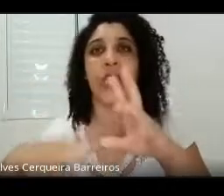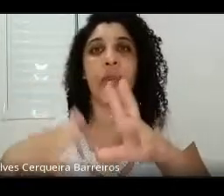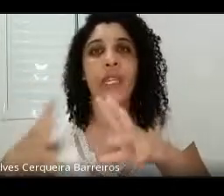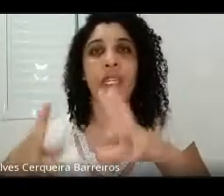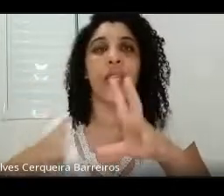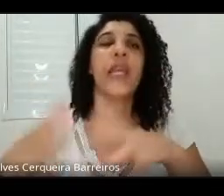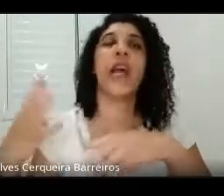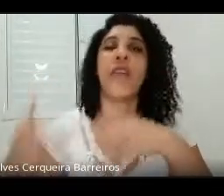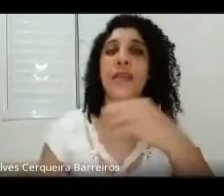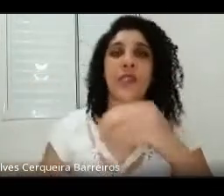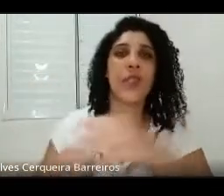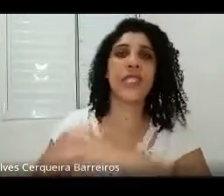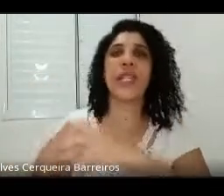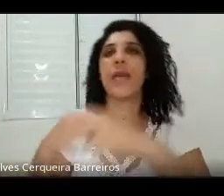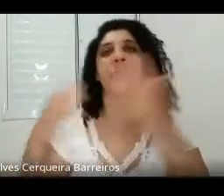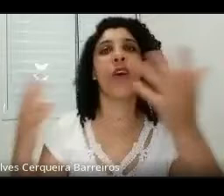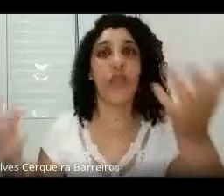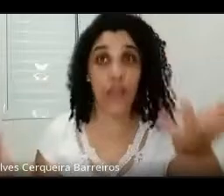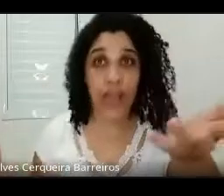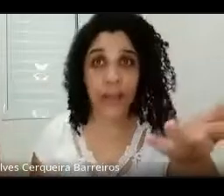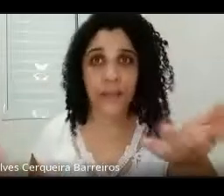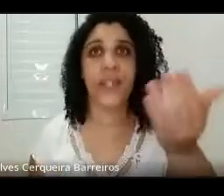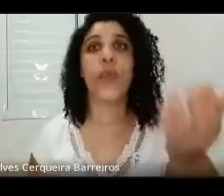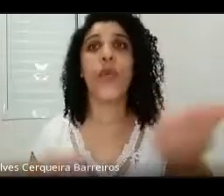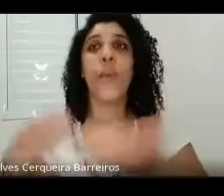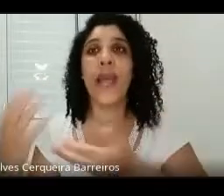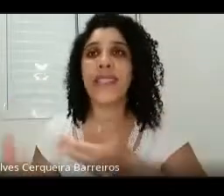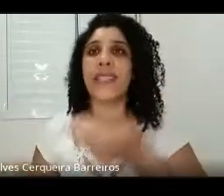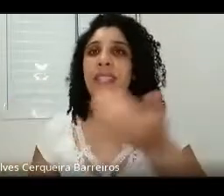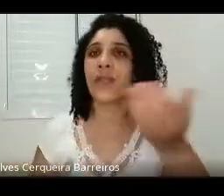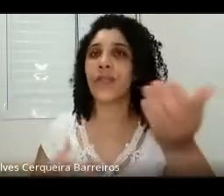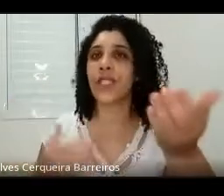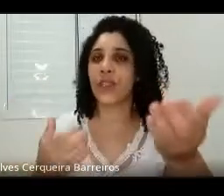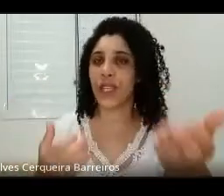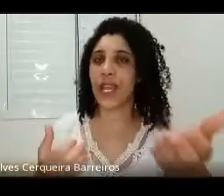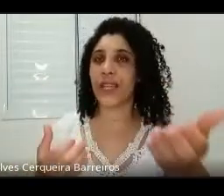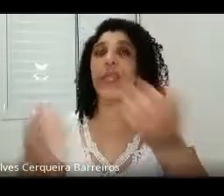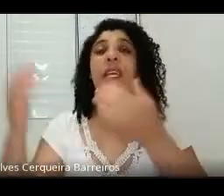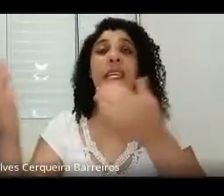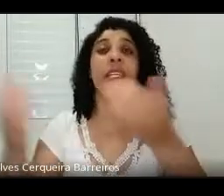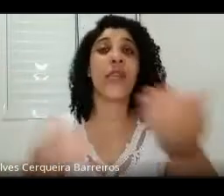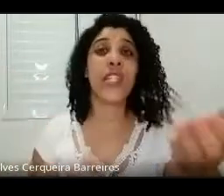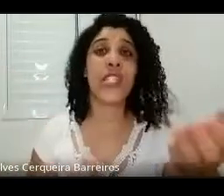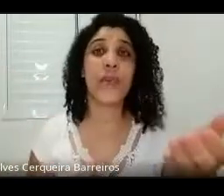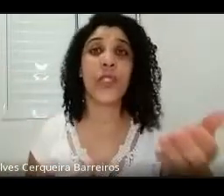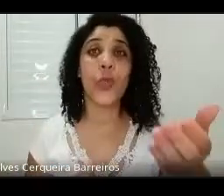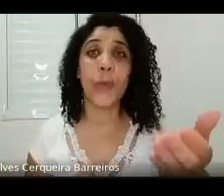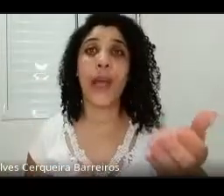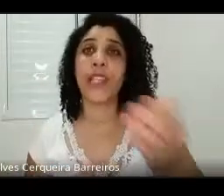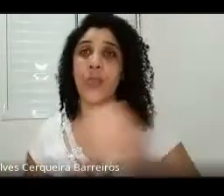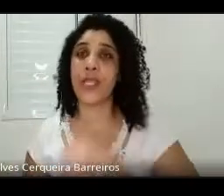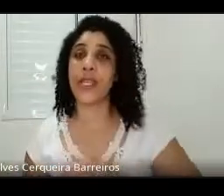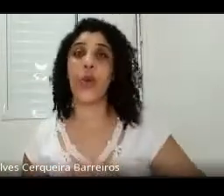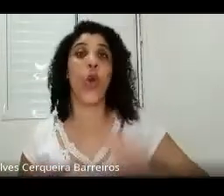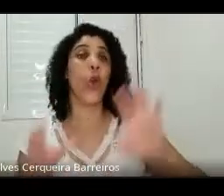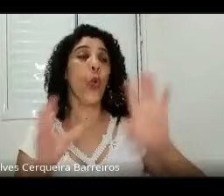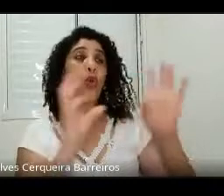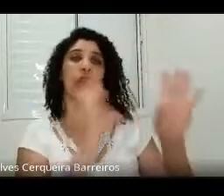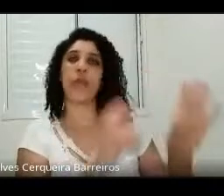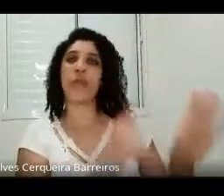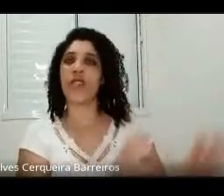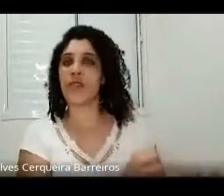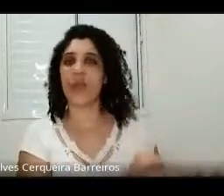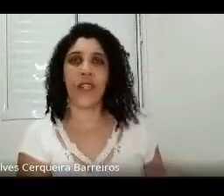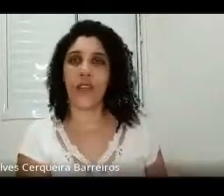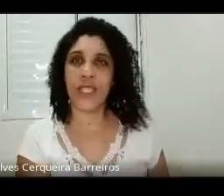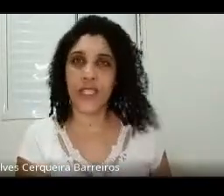Então, eu já tenho aí a formação de uma sílaba, Fá. Então, começa a ter um significado. Isso é o que a gente chama de dupla articulação. Um